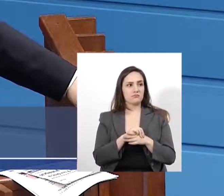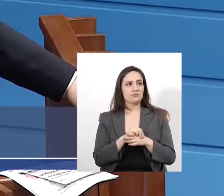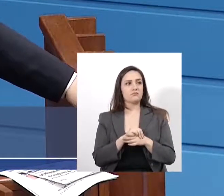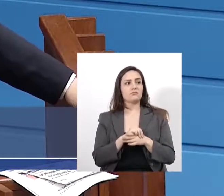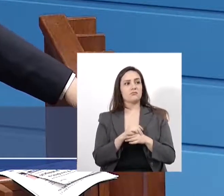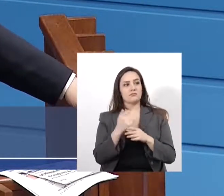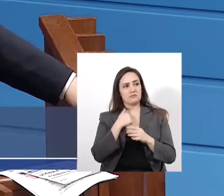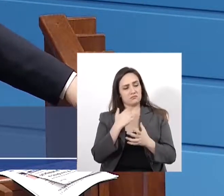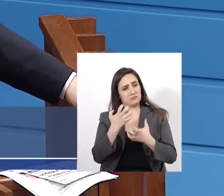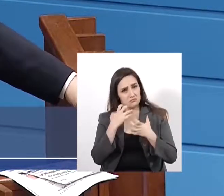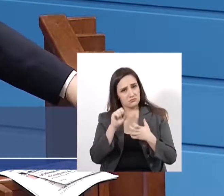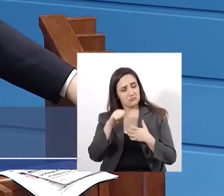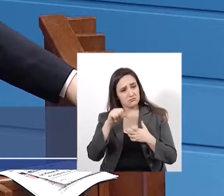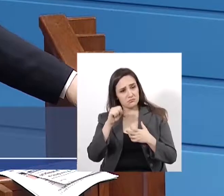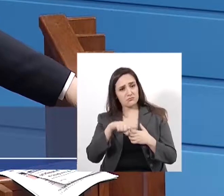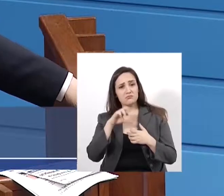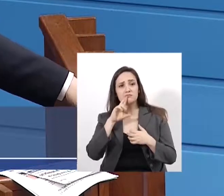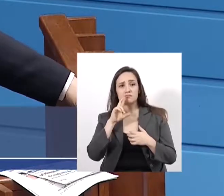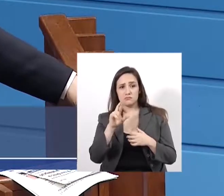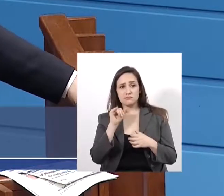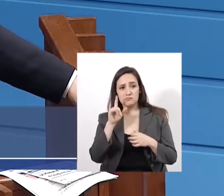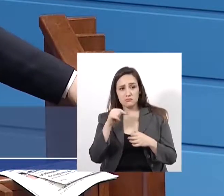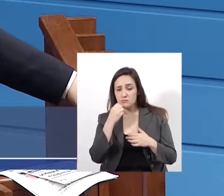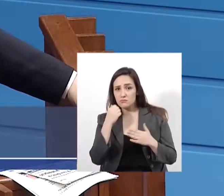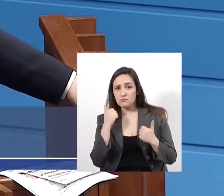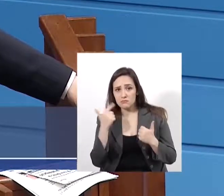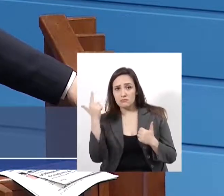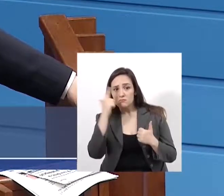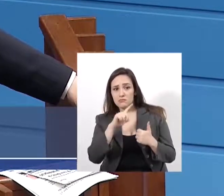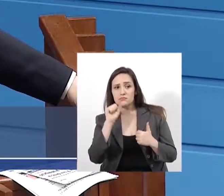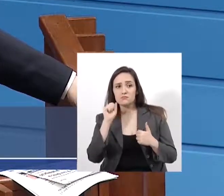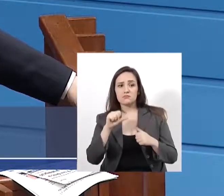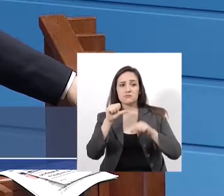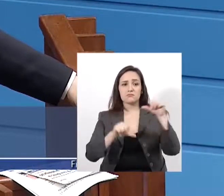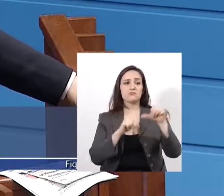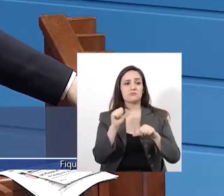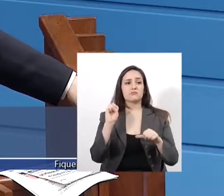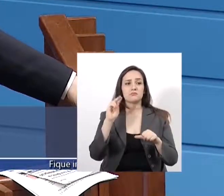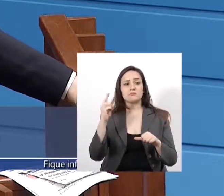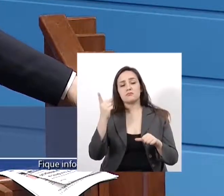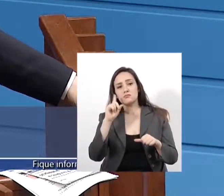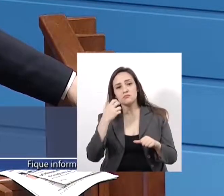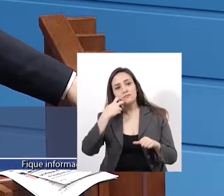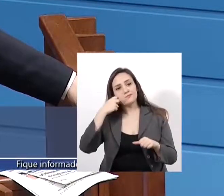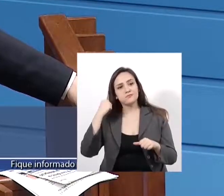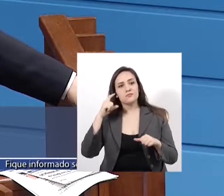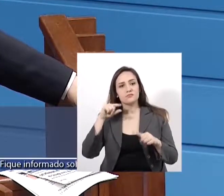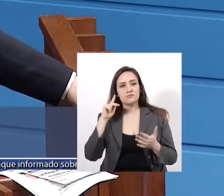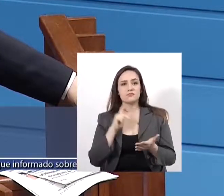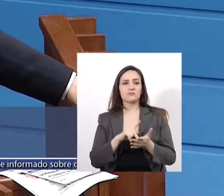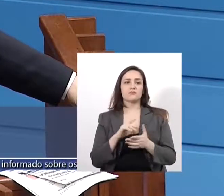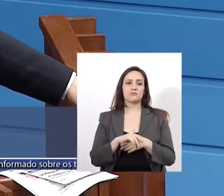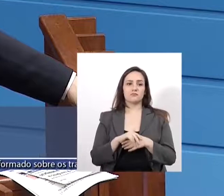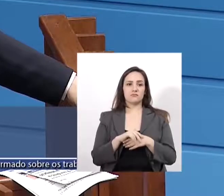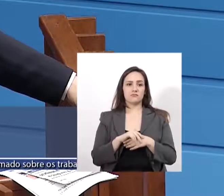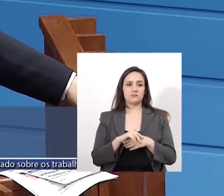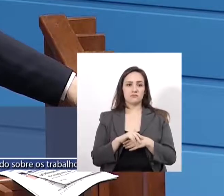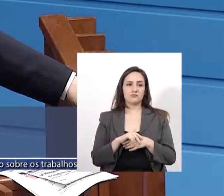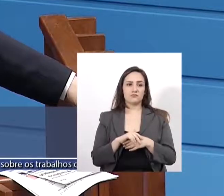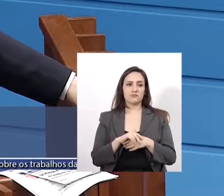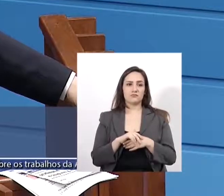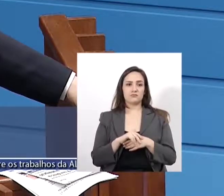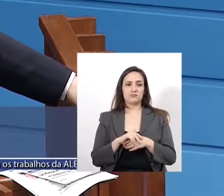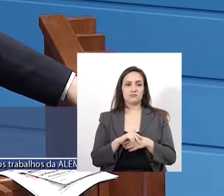resultado dessa arrecadação da reforma da Previdência. Eu quero ver esse resultado, na prática, quero ver. Outra